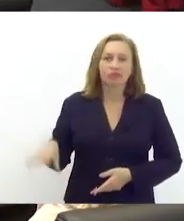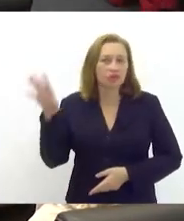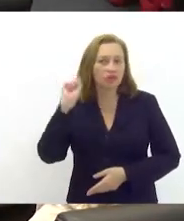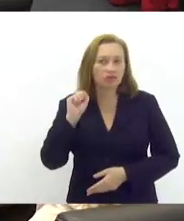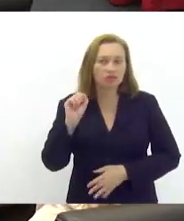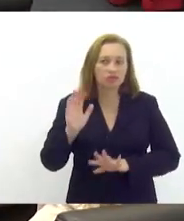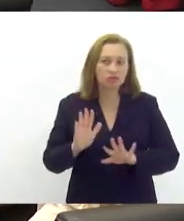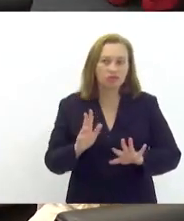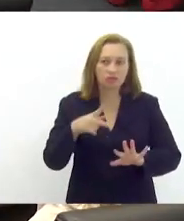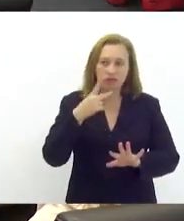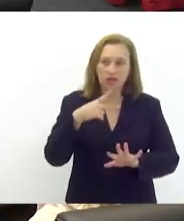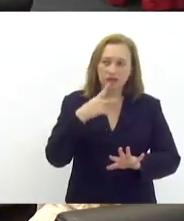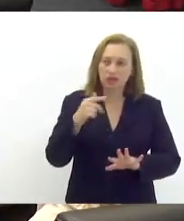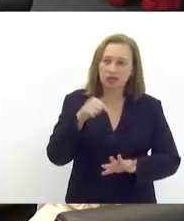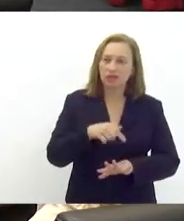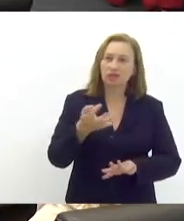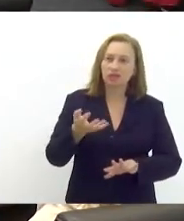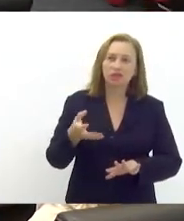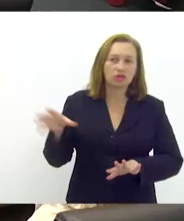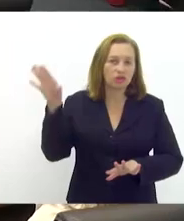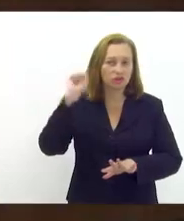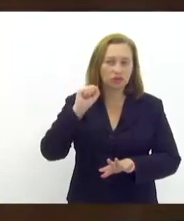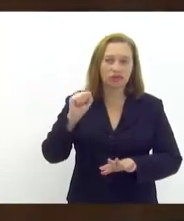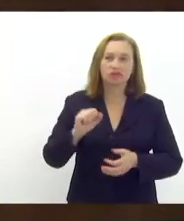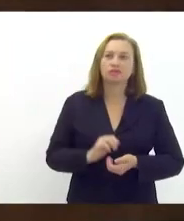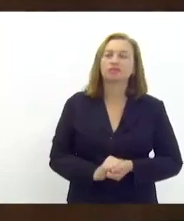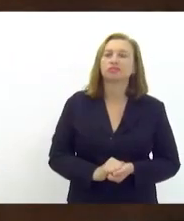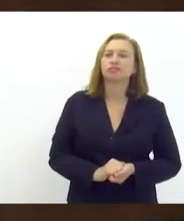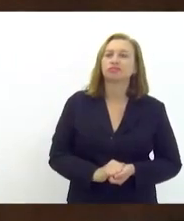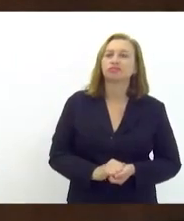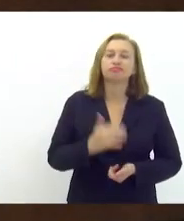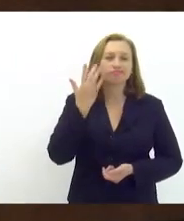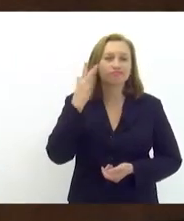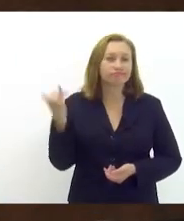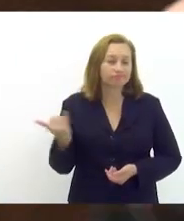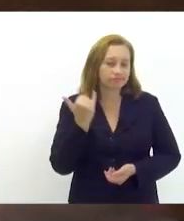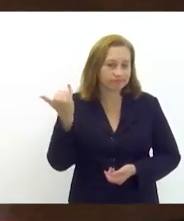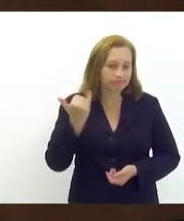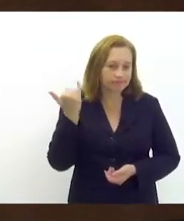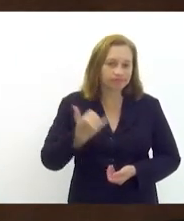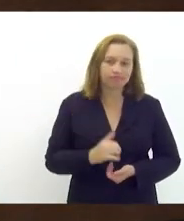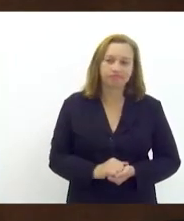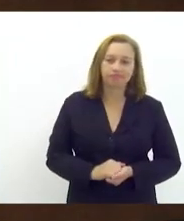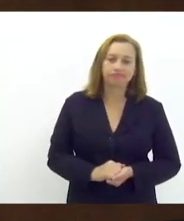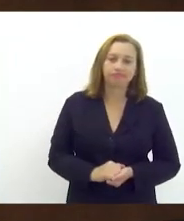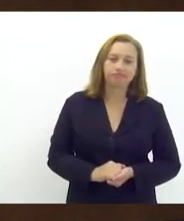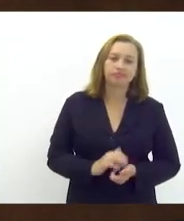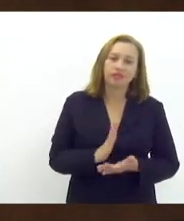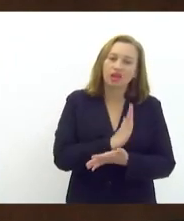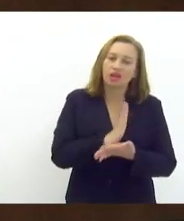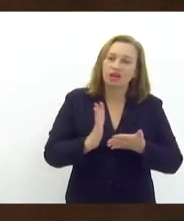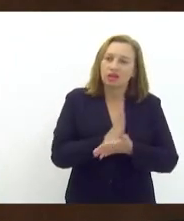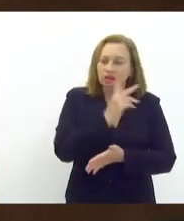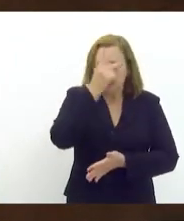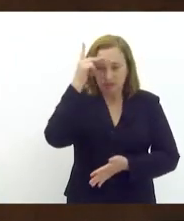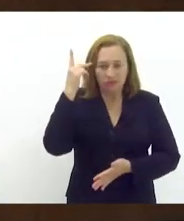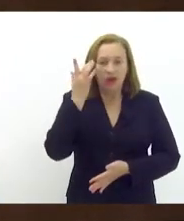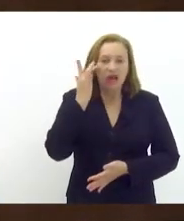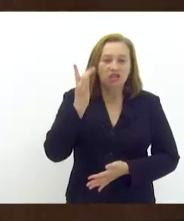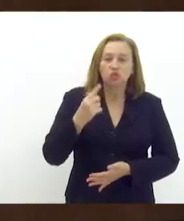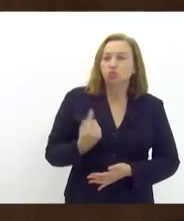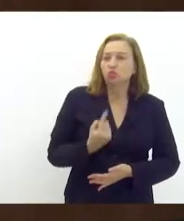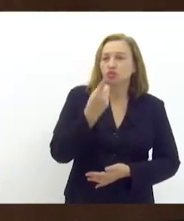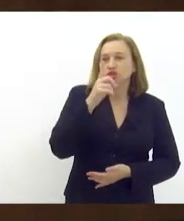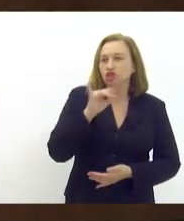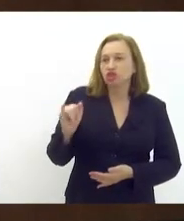Vou declarar aqui queria que vossa excelência ouvisse não eu acho tão importante isso Às vezes as pessoas acham que um dia